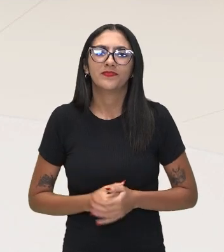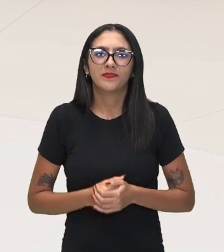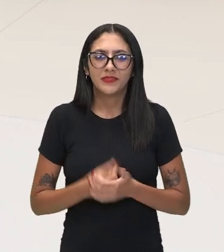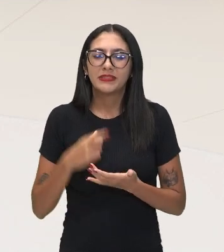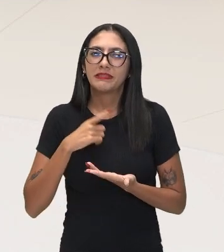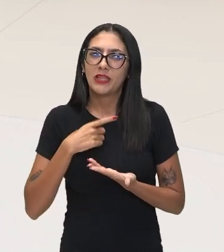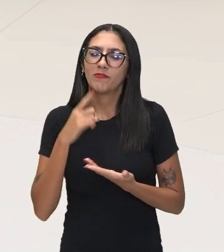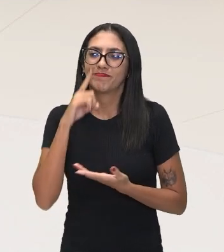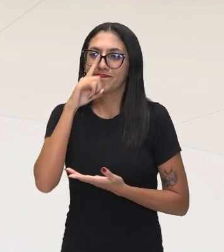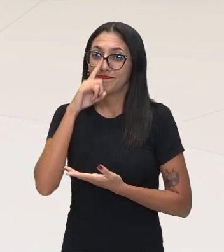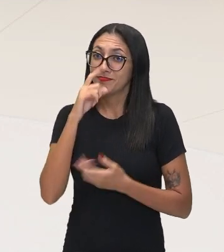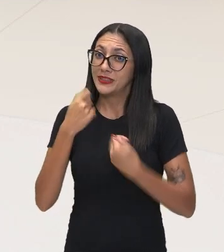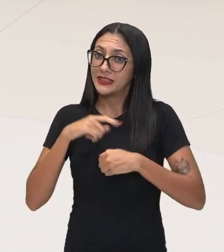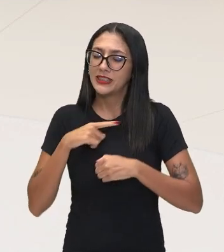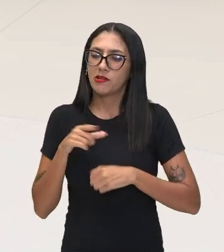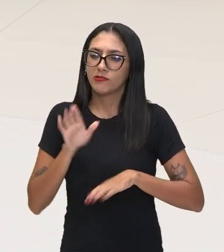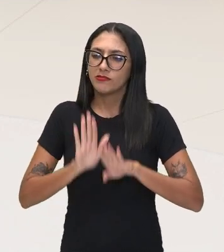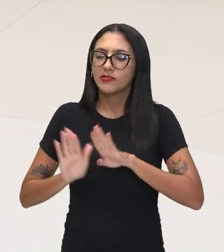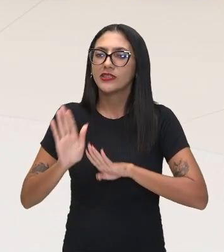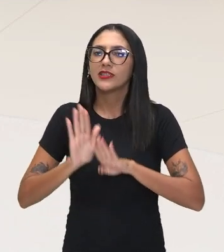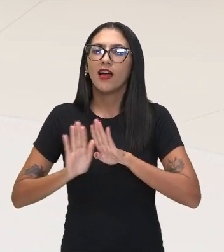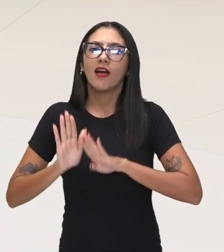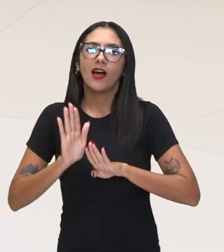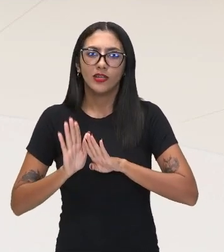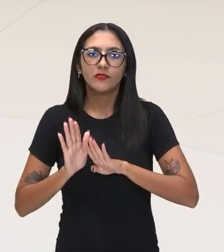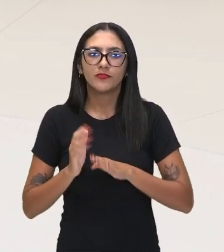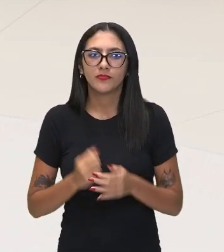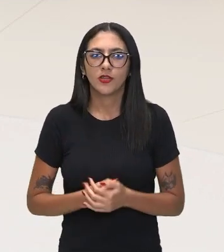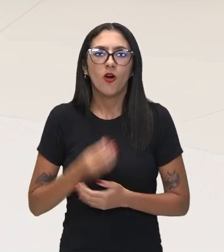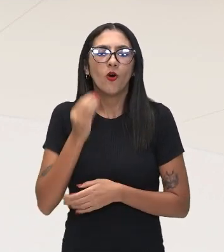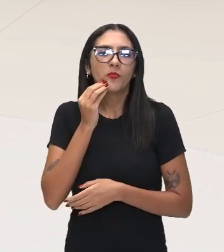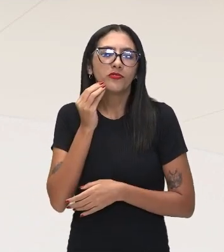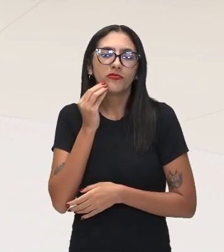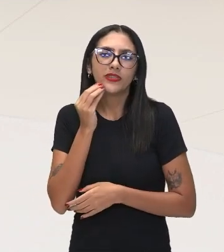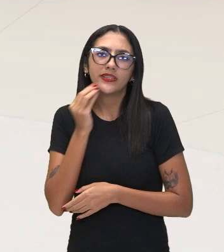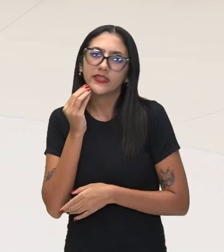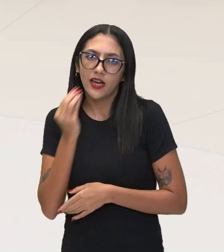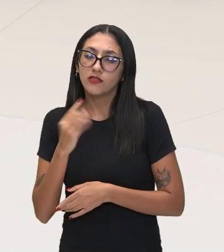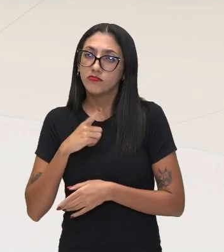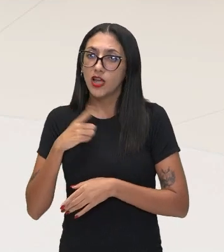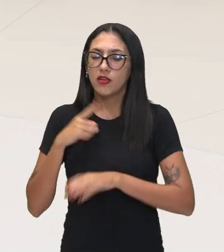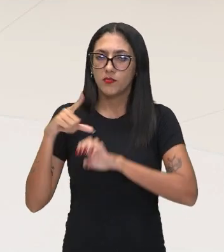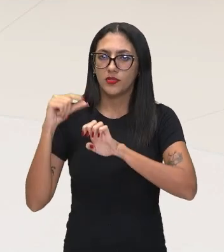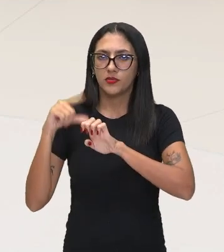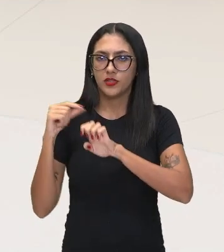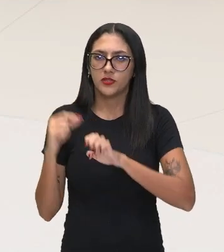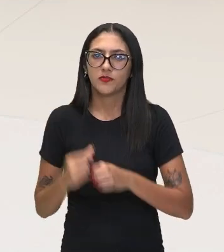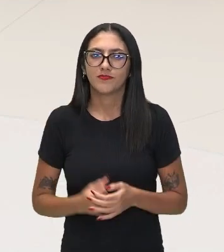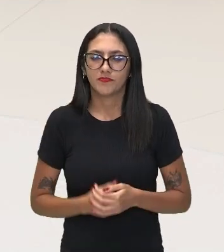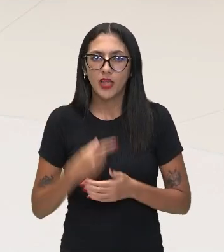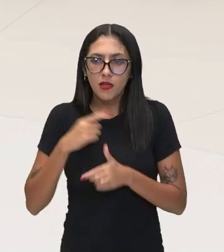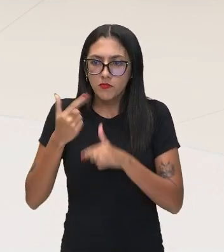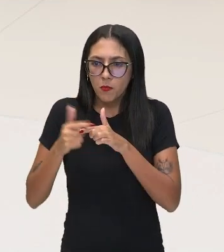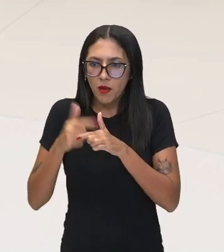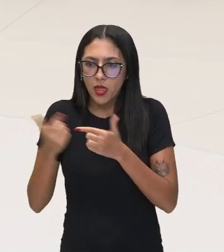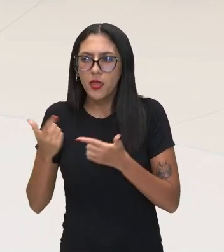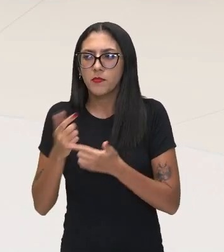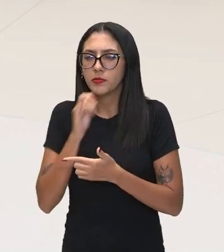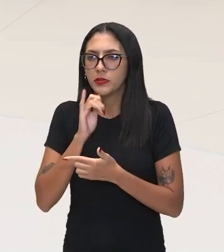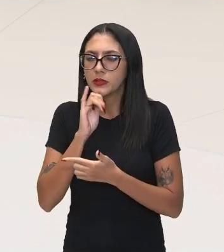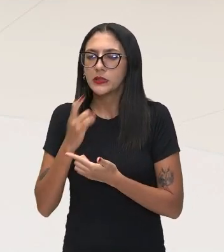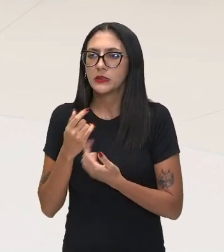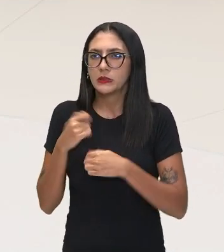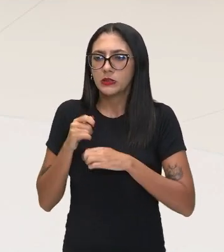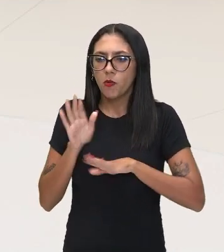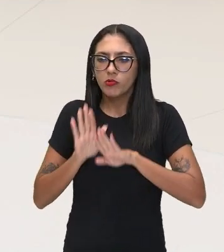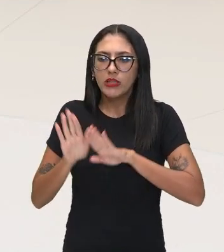riscos precisam ser assumidos como possibilidades em empreendimentos. Então, vai haver o risco. Isso aí é